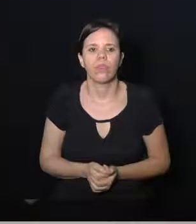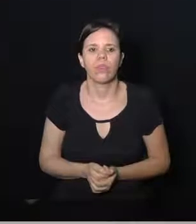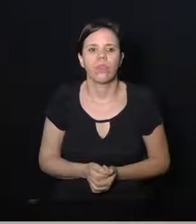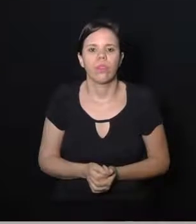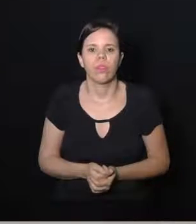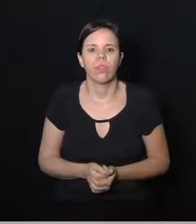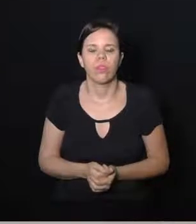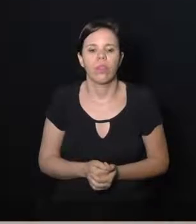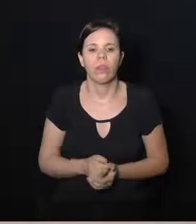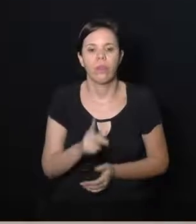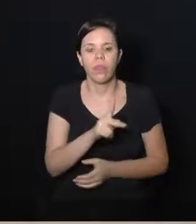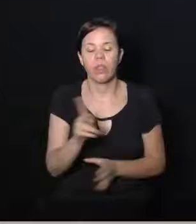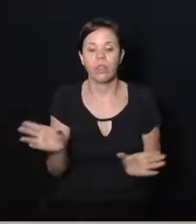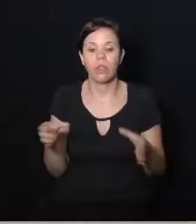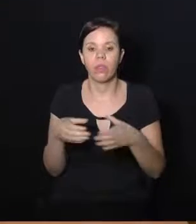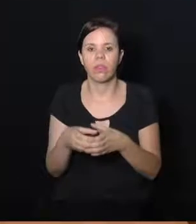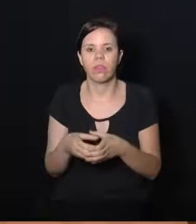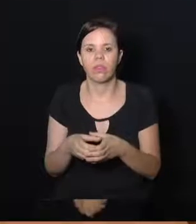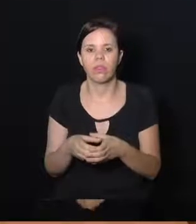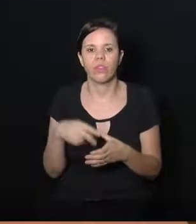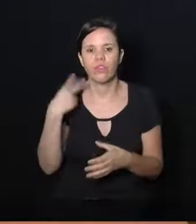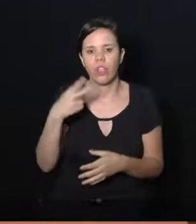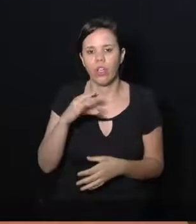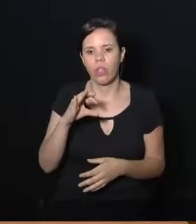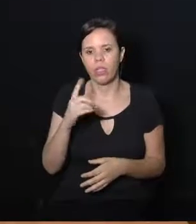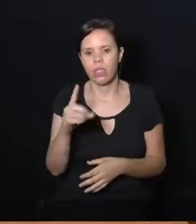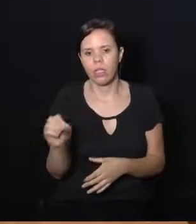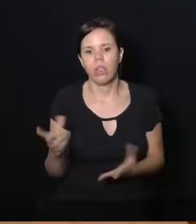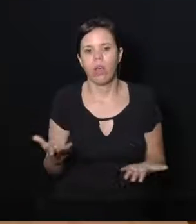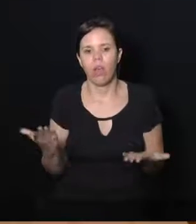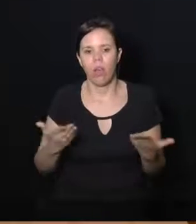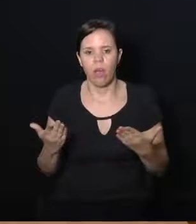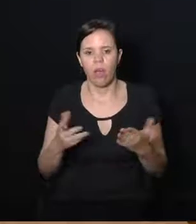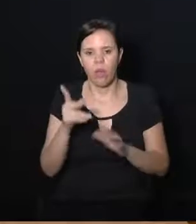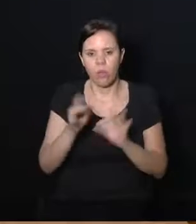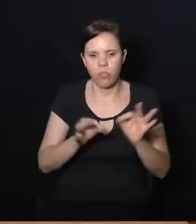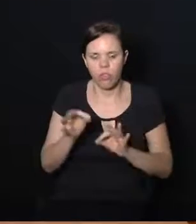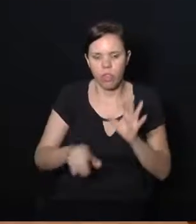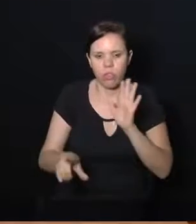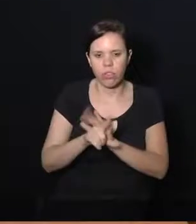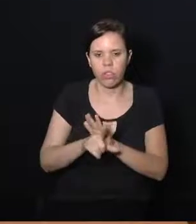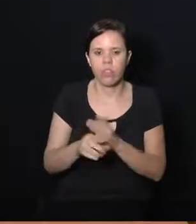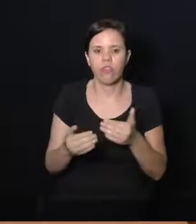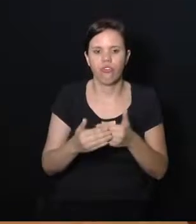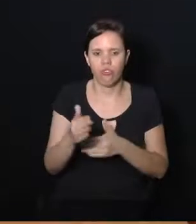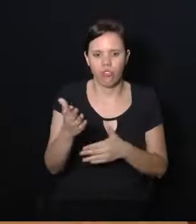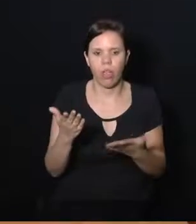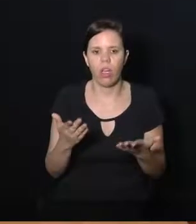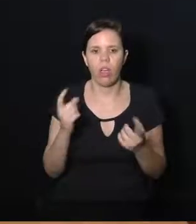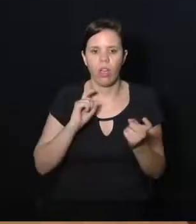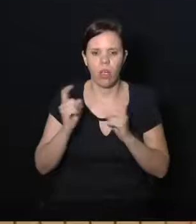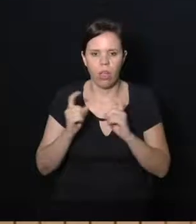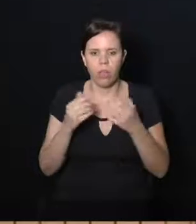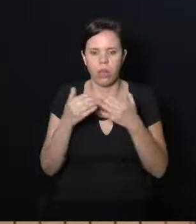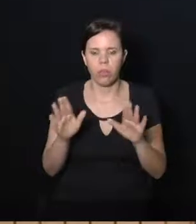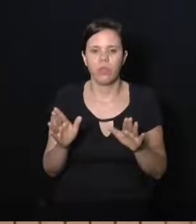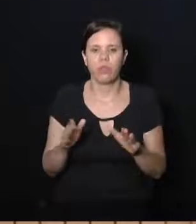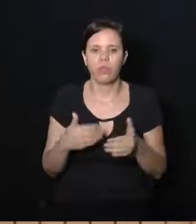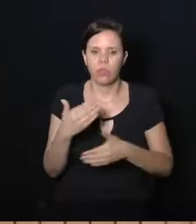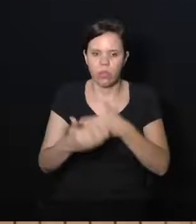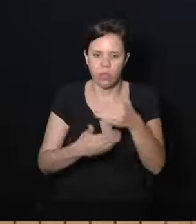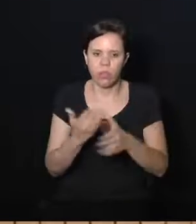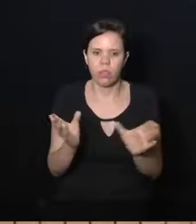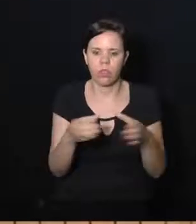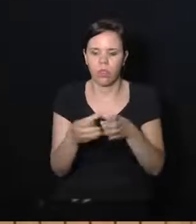da comissão, o vereador Sidão Santos diz que agora que o projeto de lei já passou por audiência pública, pode seguir a tramitação